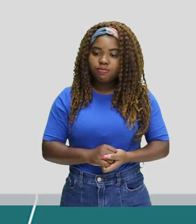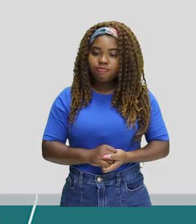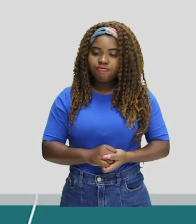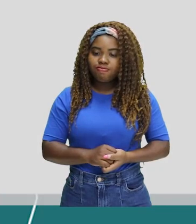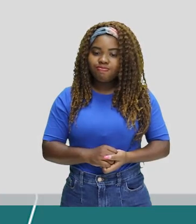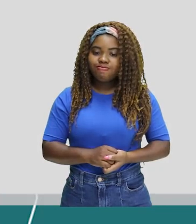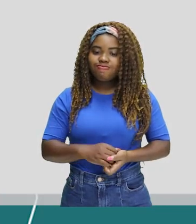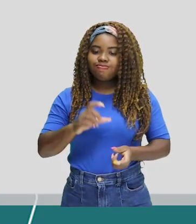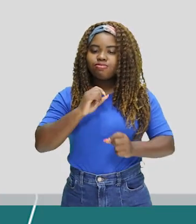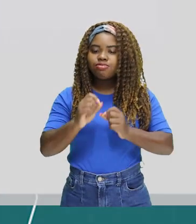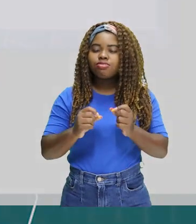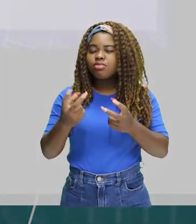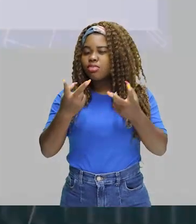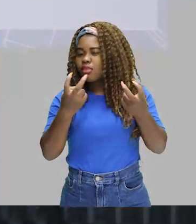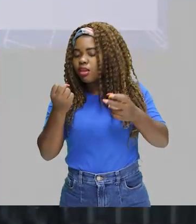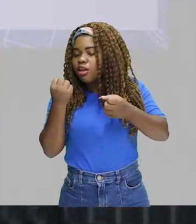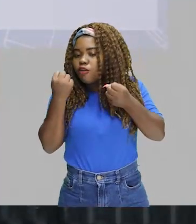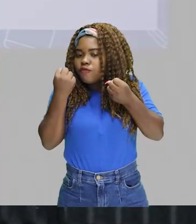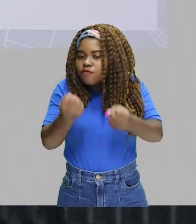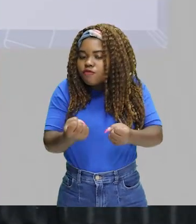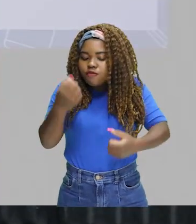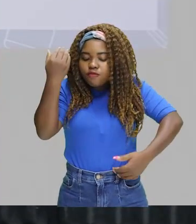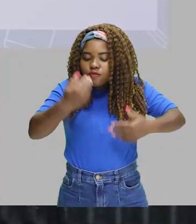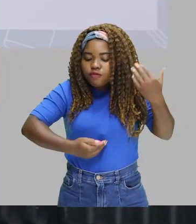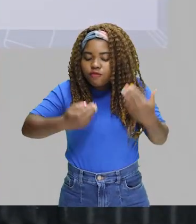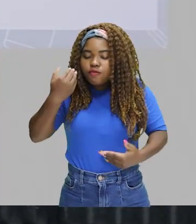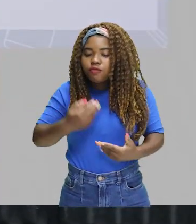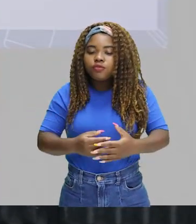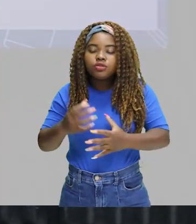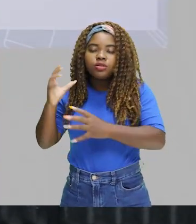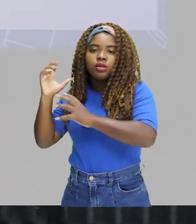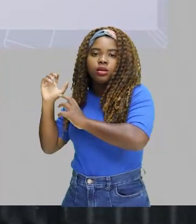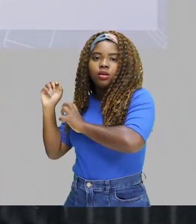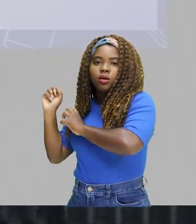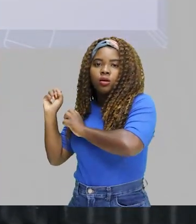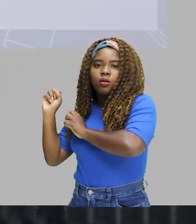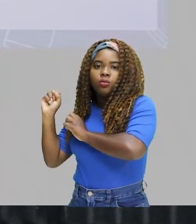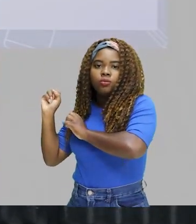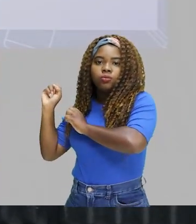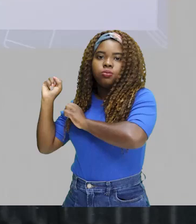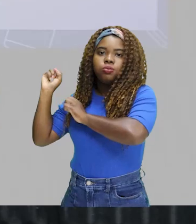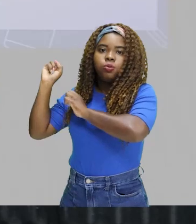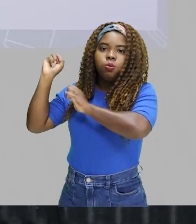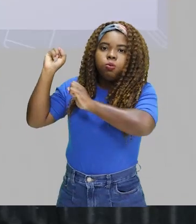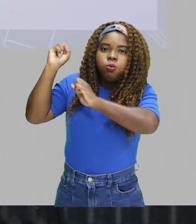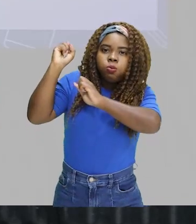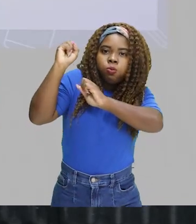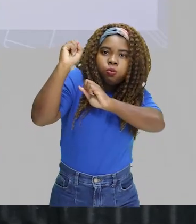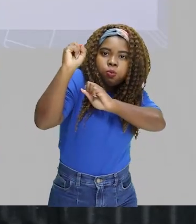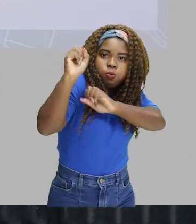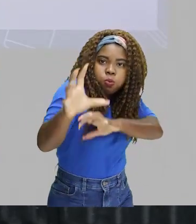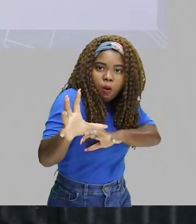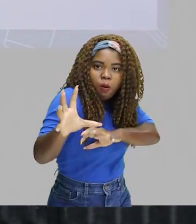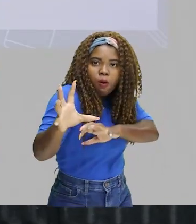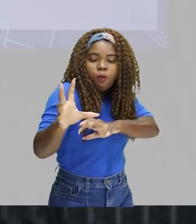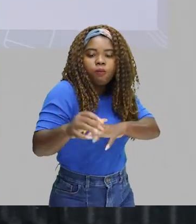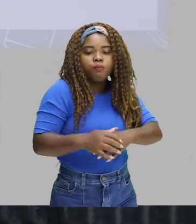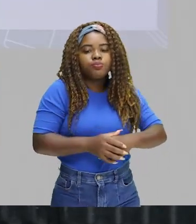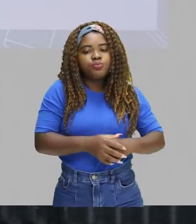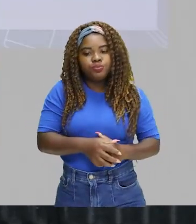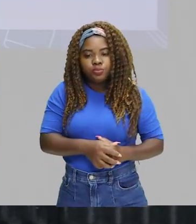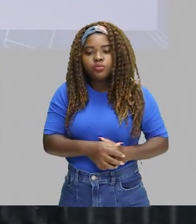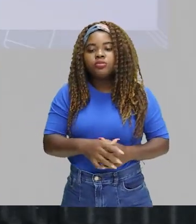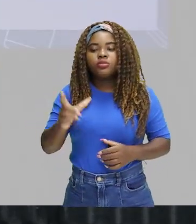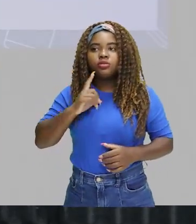uma projeção da força do corpo para o implemento a ser arremessado, de modo a lançá-lo. Então, ele parte